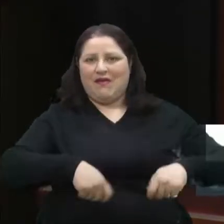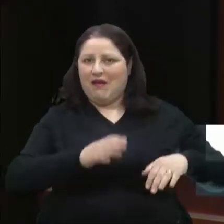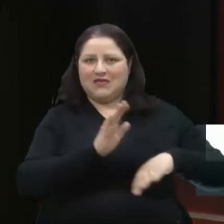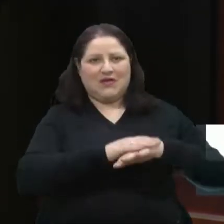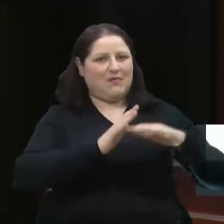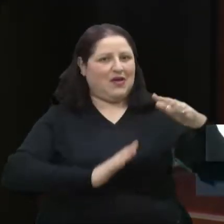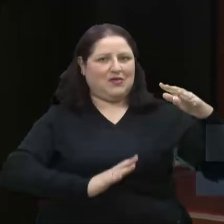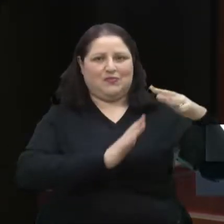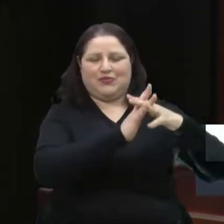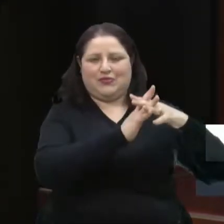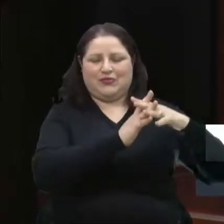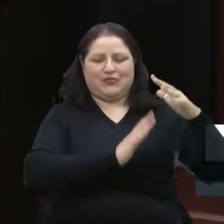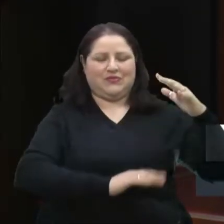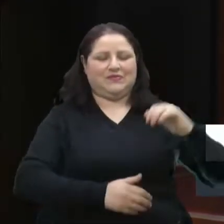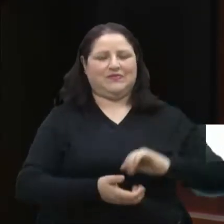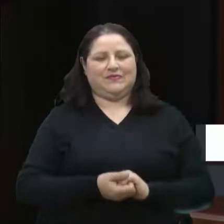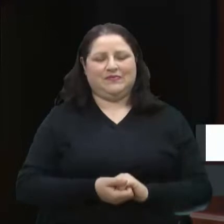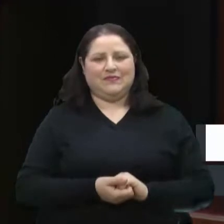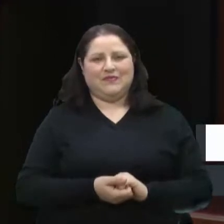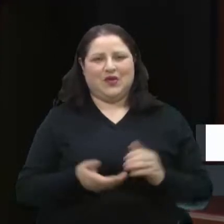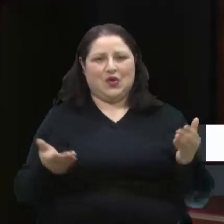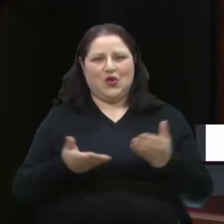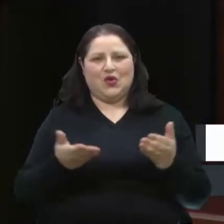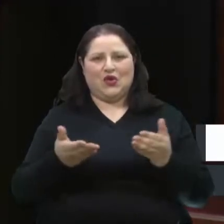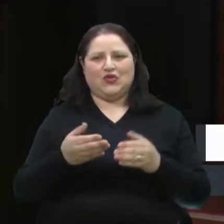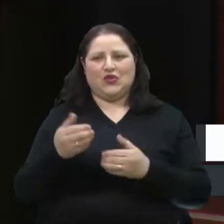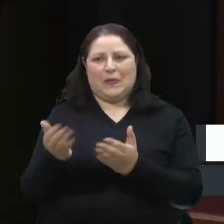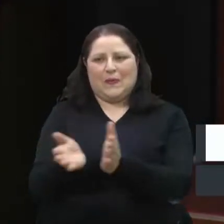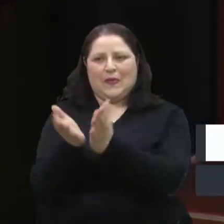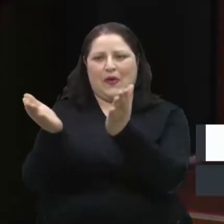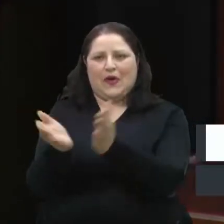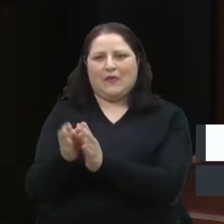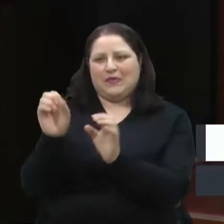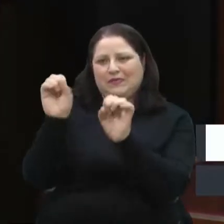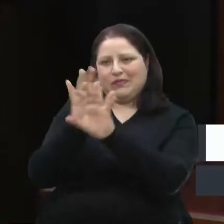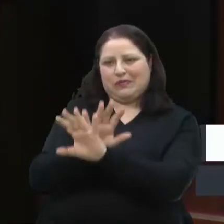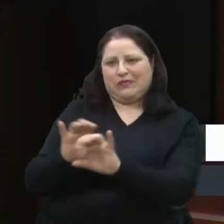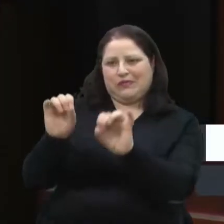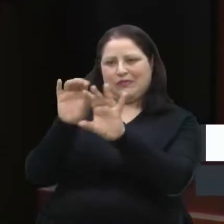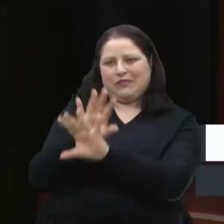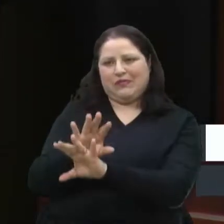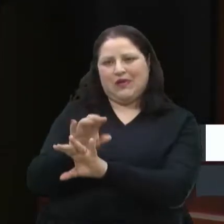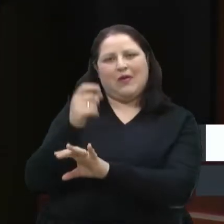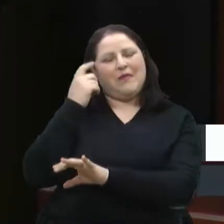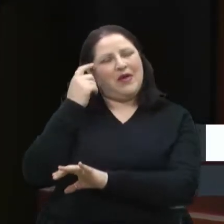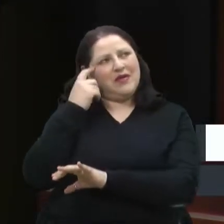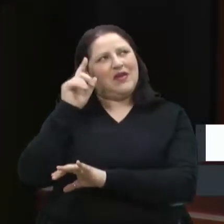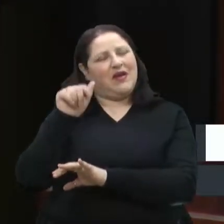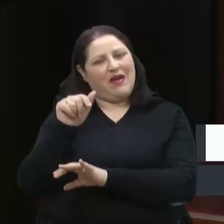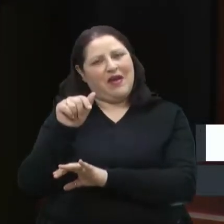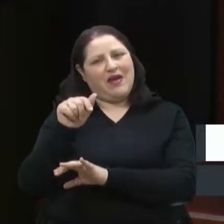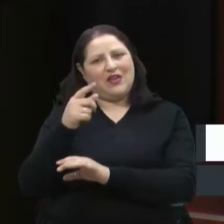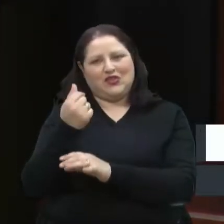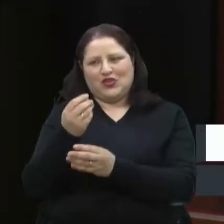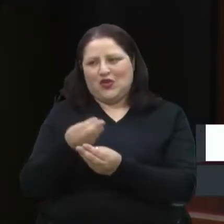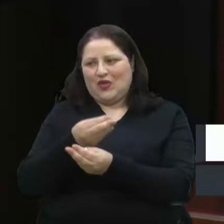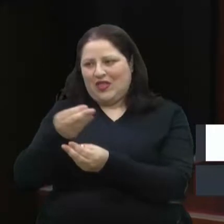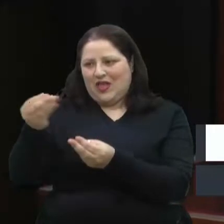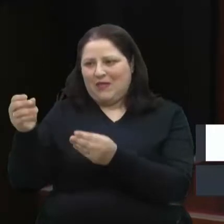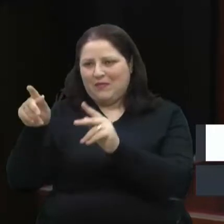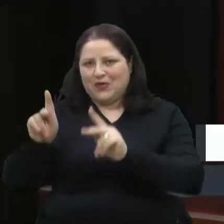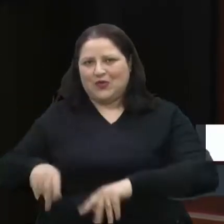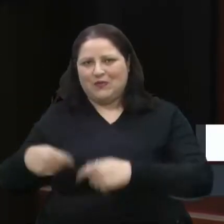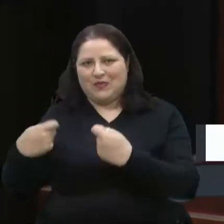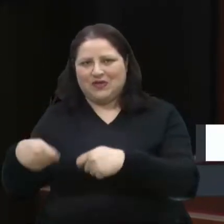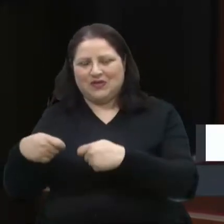Hoje se engana o pobre pensando que o PT quer esses 200 milhões para distribuir para quem mais precisa. Só que depois tu não vai mais ter